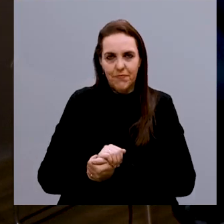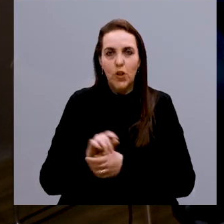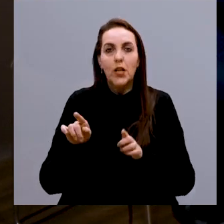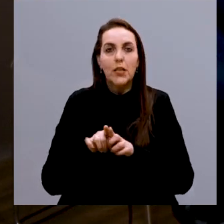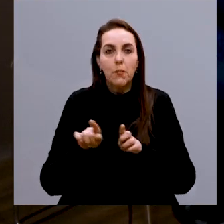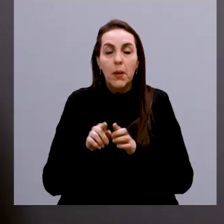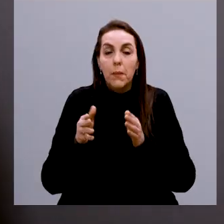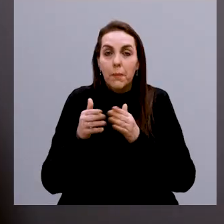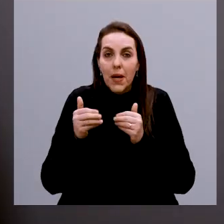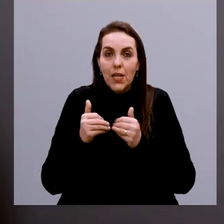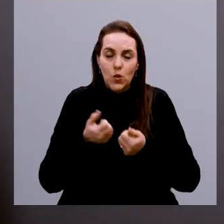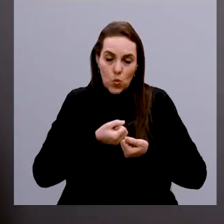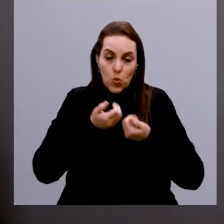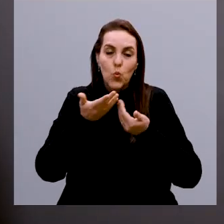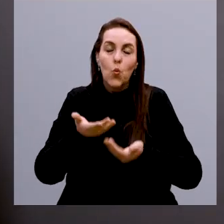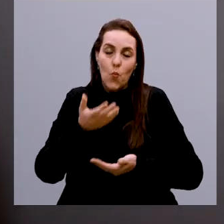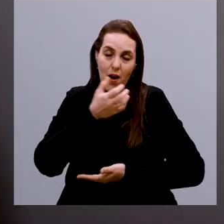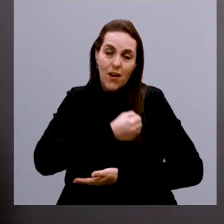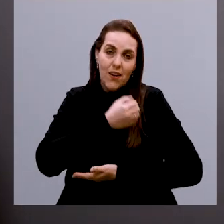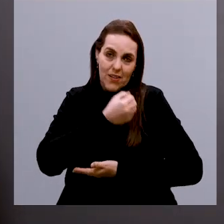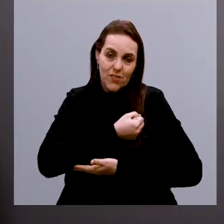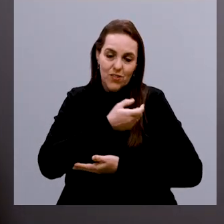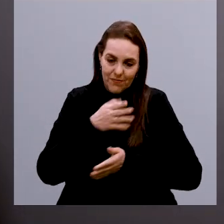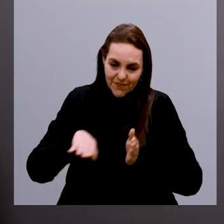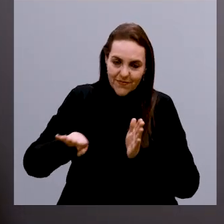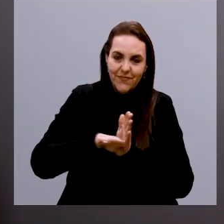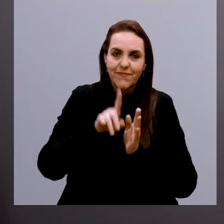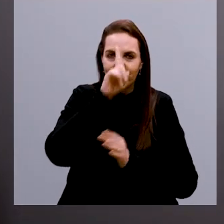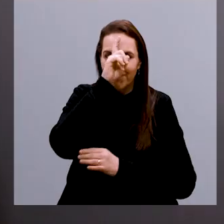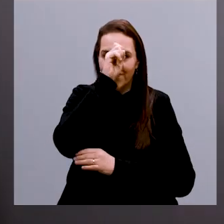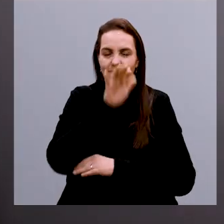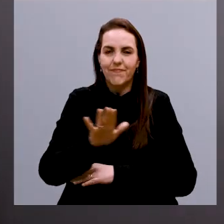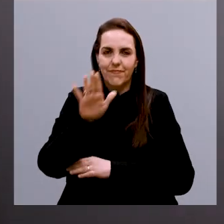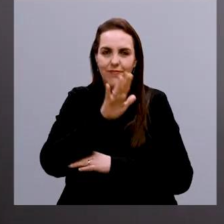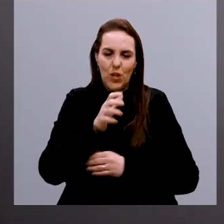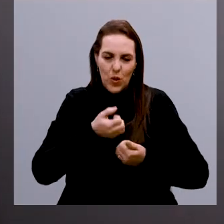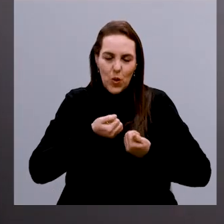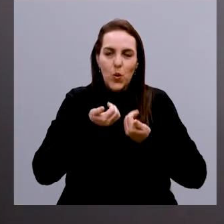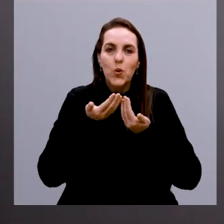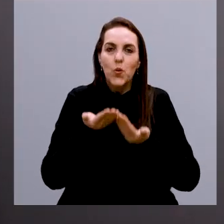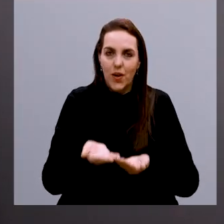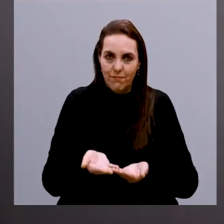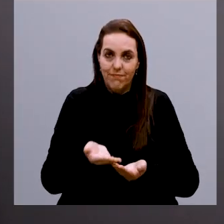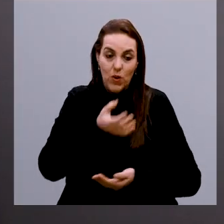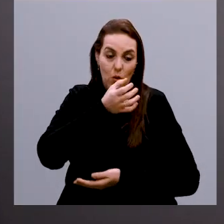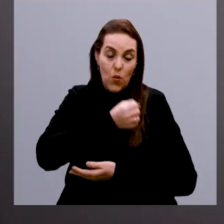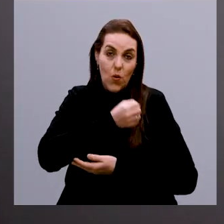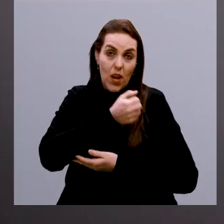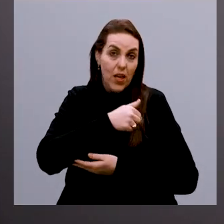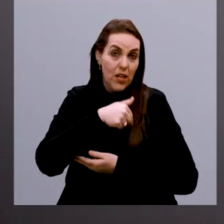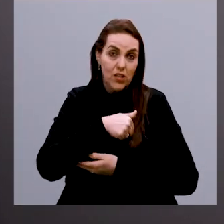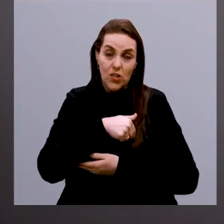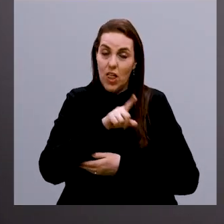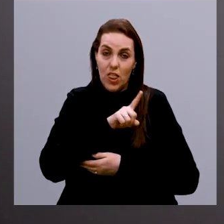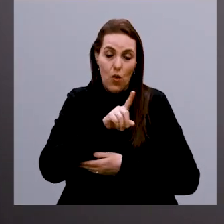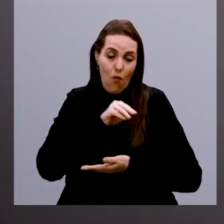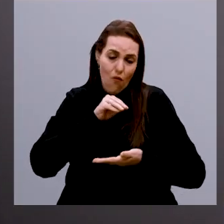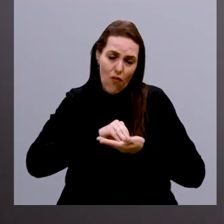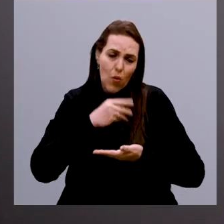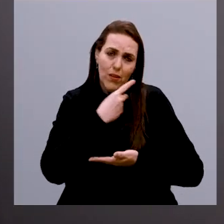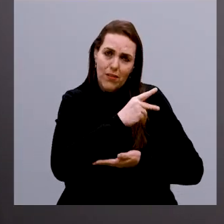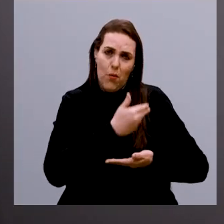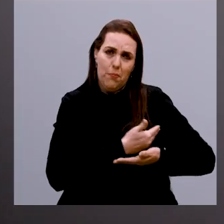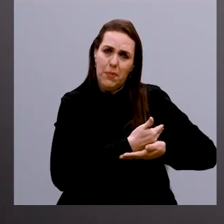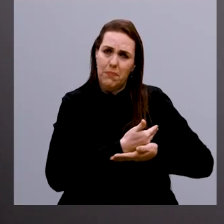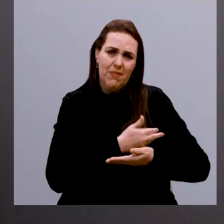Então, eu também peço que doem o leite, né? Venham até o Hospital Geral, façam a doação, né? O leite não vai